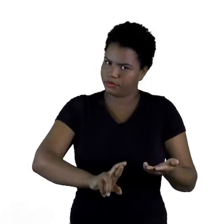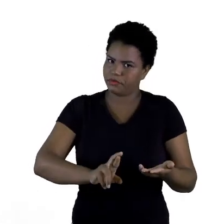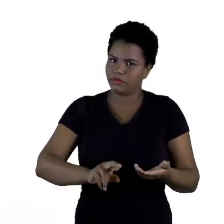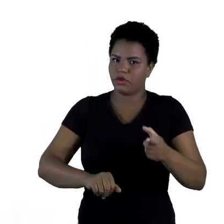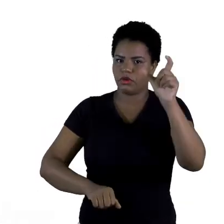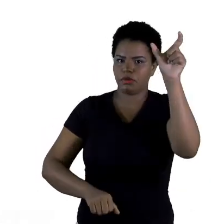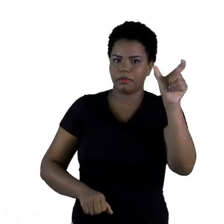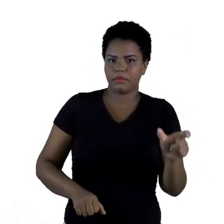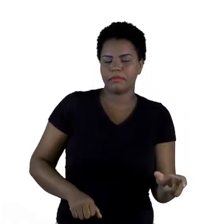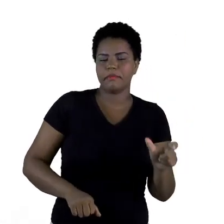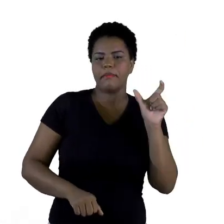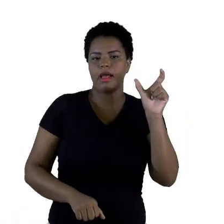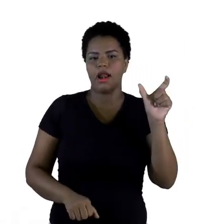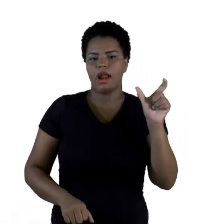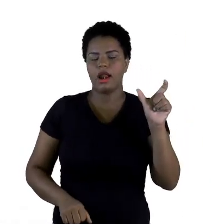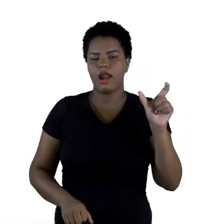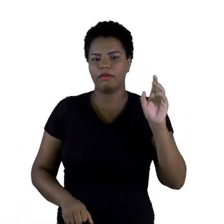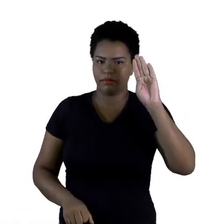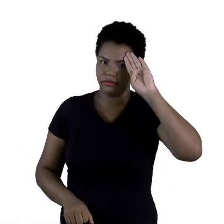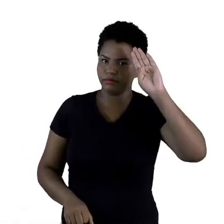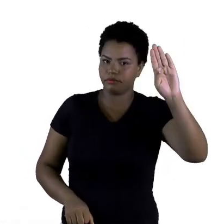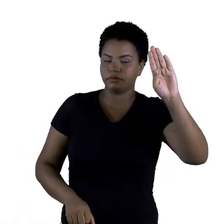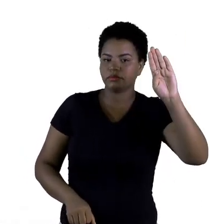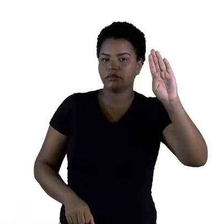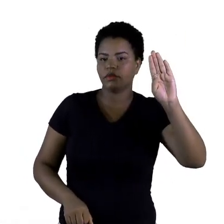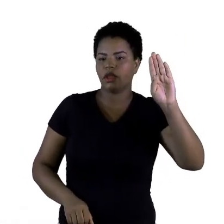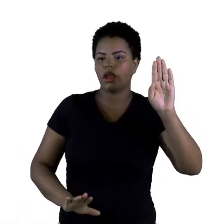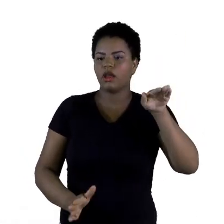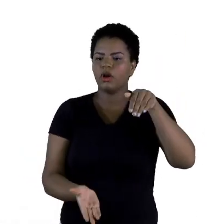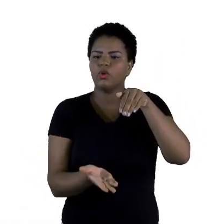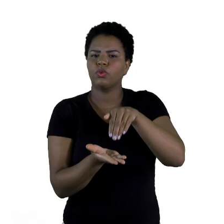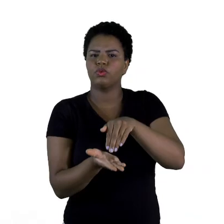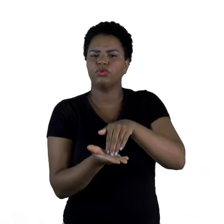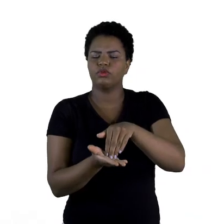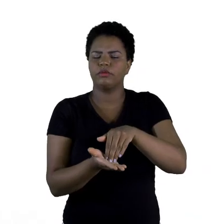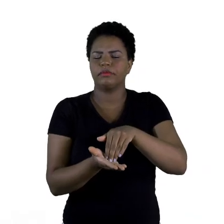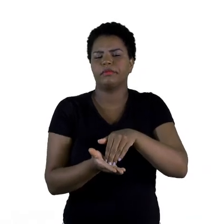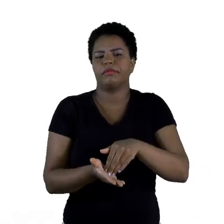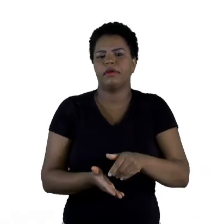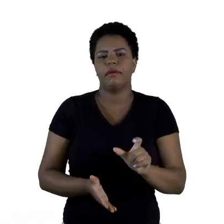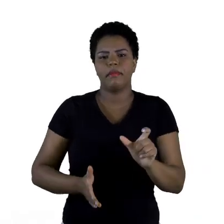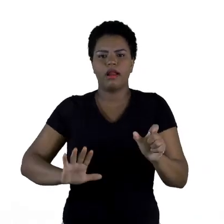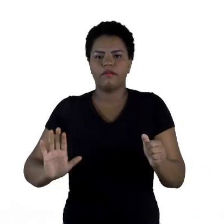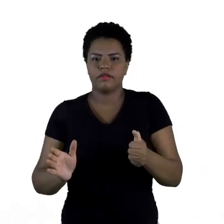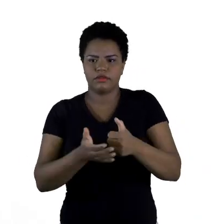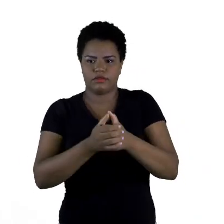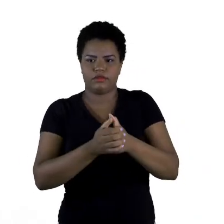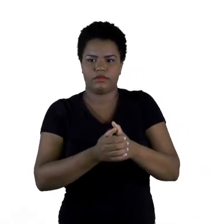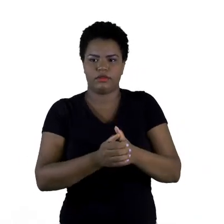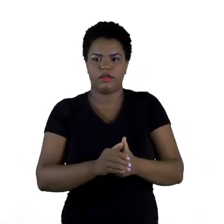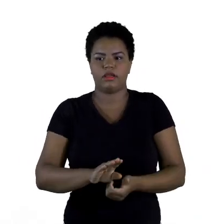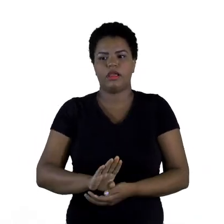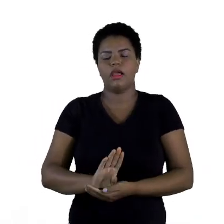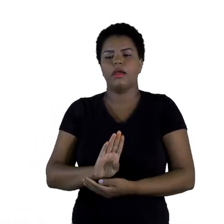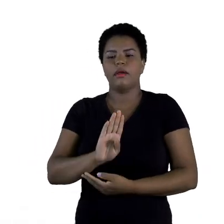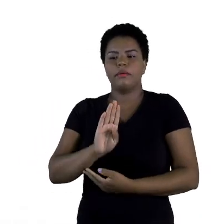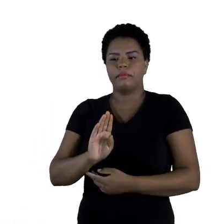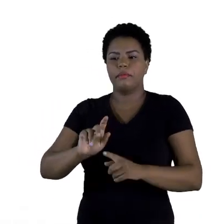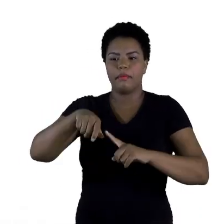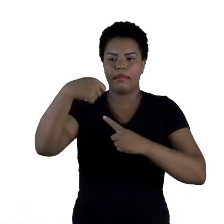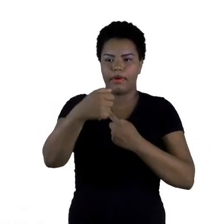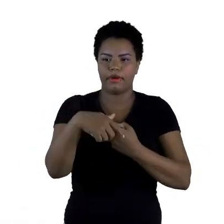as palavras-chave e na última vocês vão colocar a palavra que está escondida. Banana, carambolas,